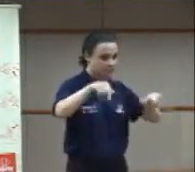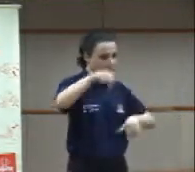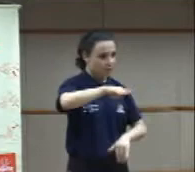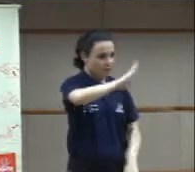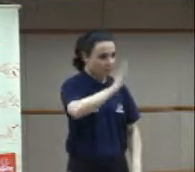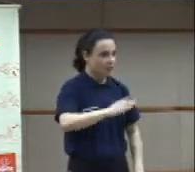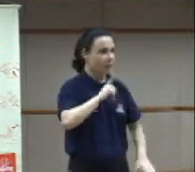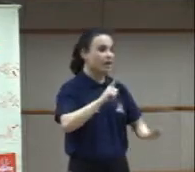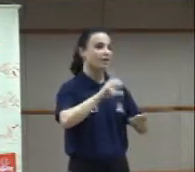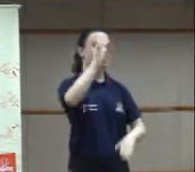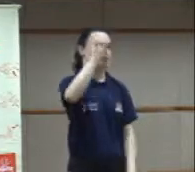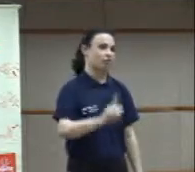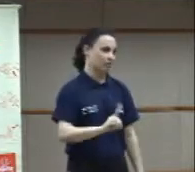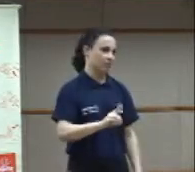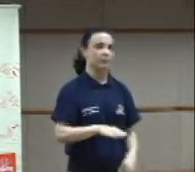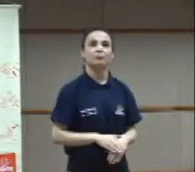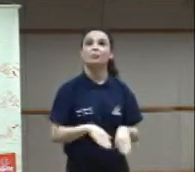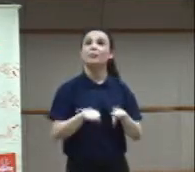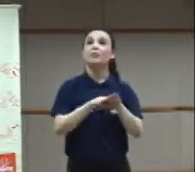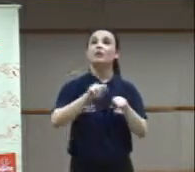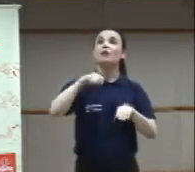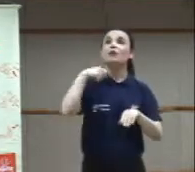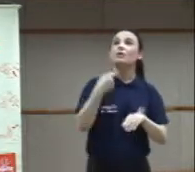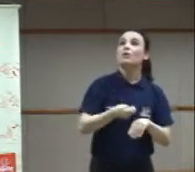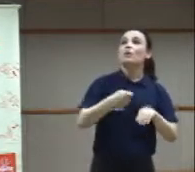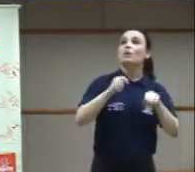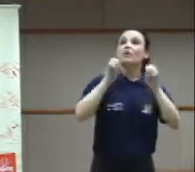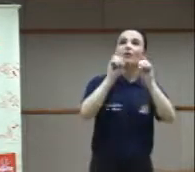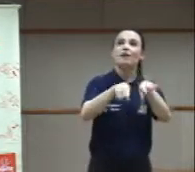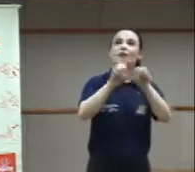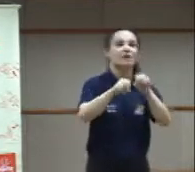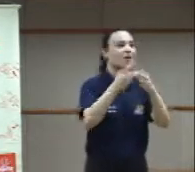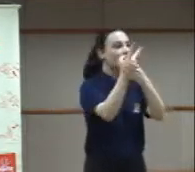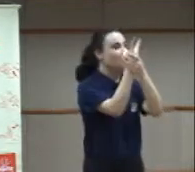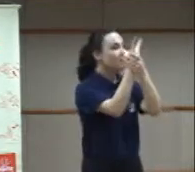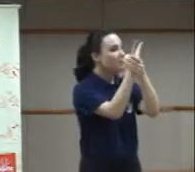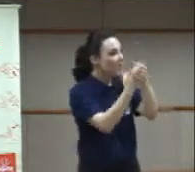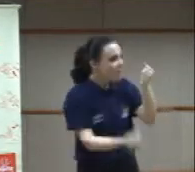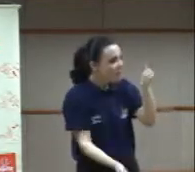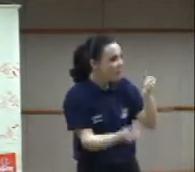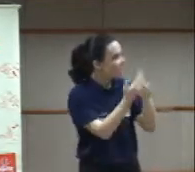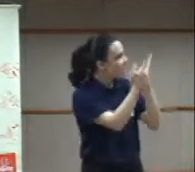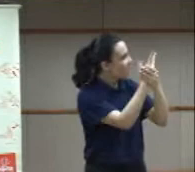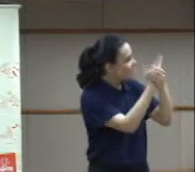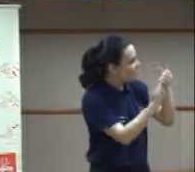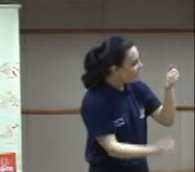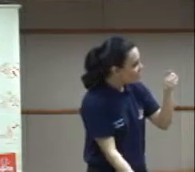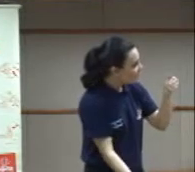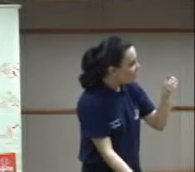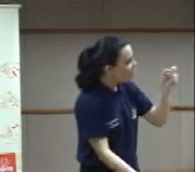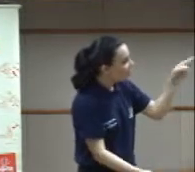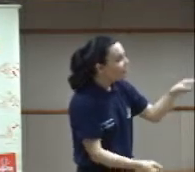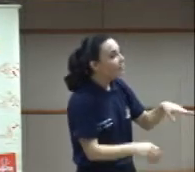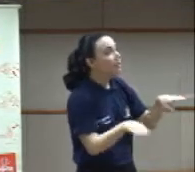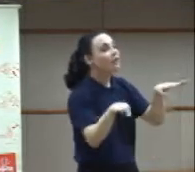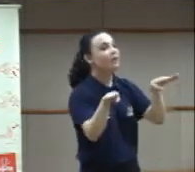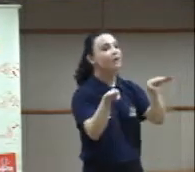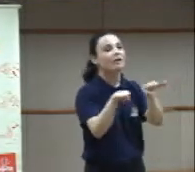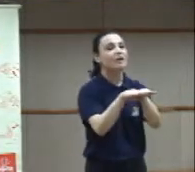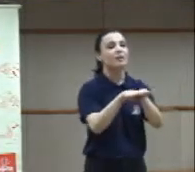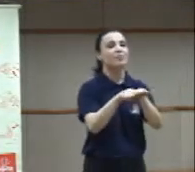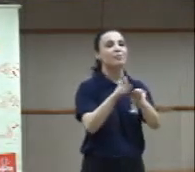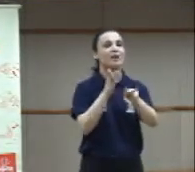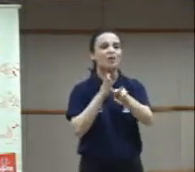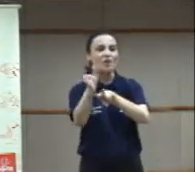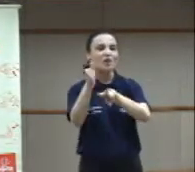Informar sobre a educação bilíngue e bicultural. Né? Então, você tem que mostrar a ele que o que